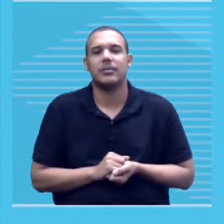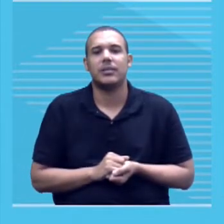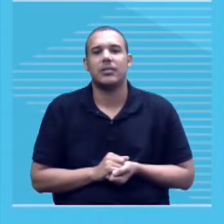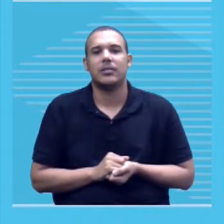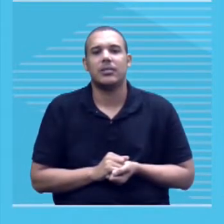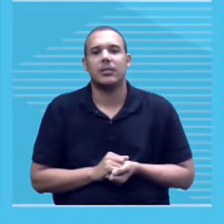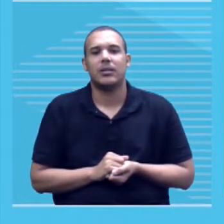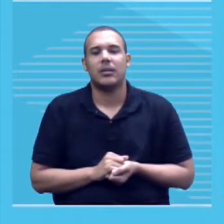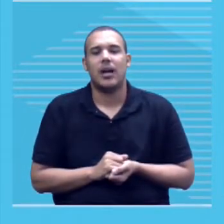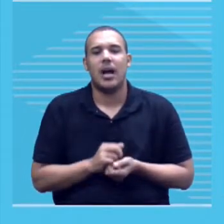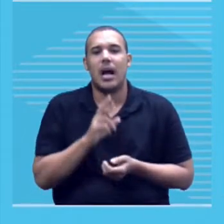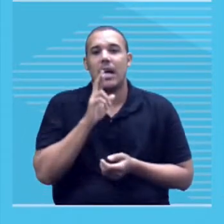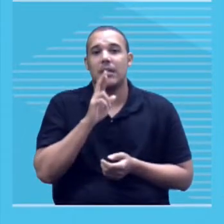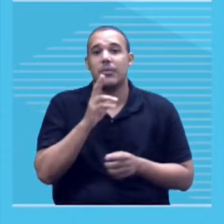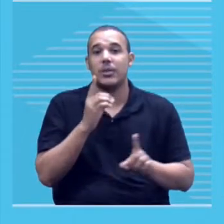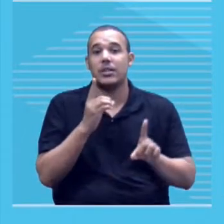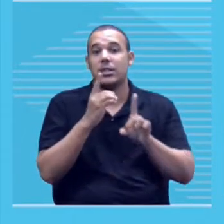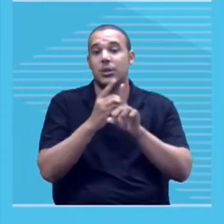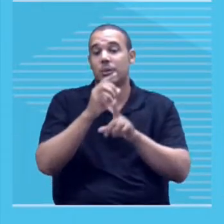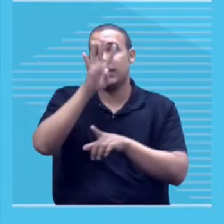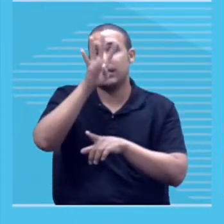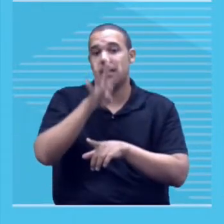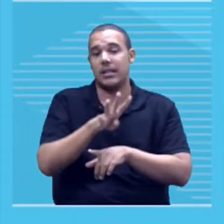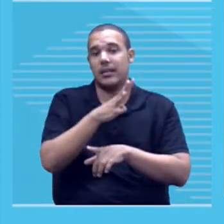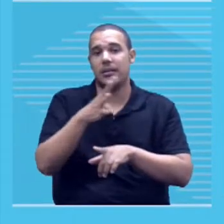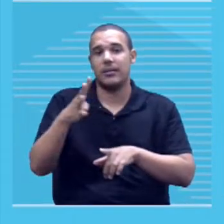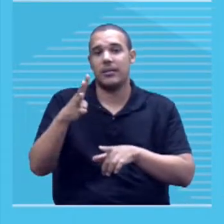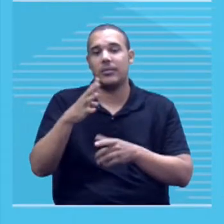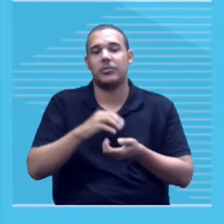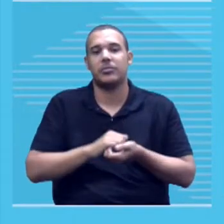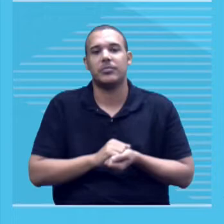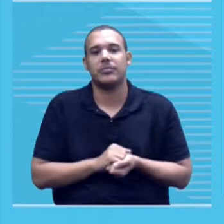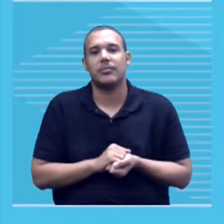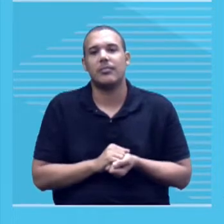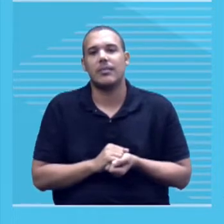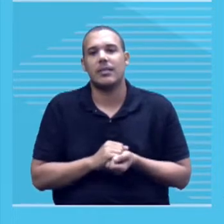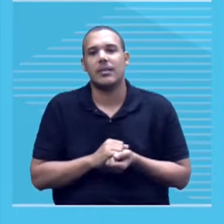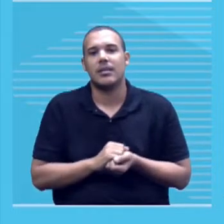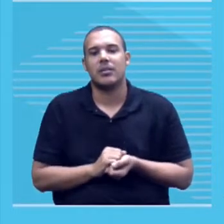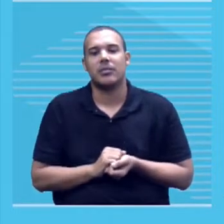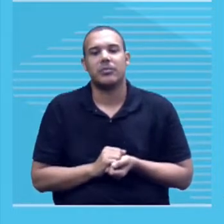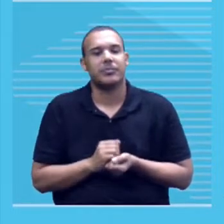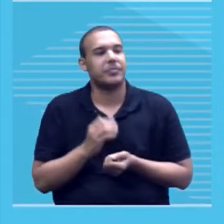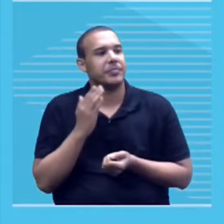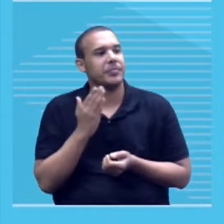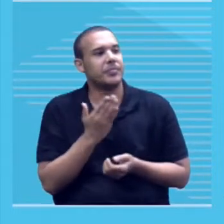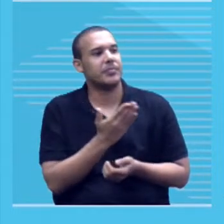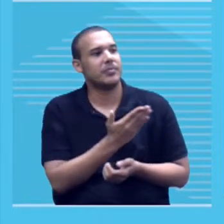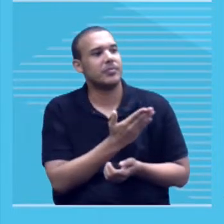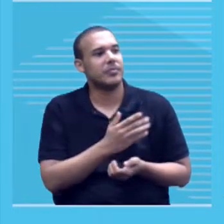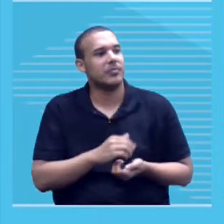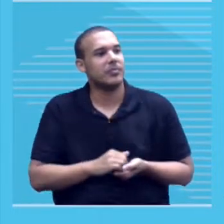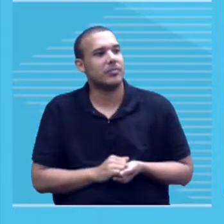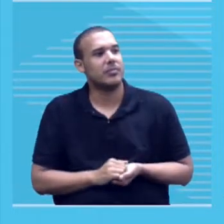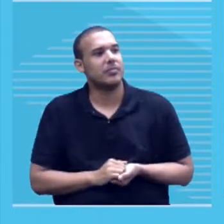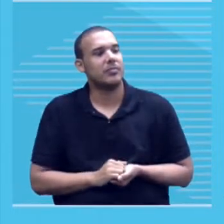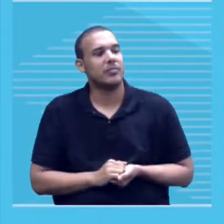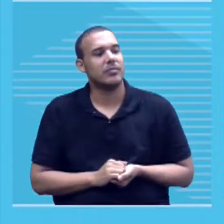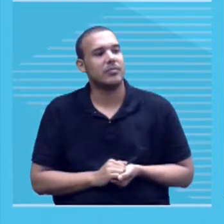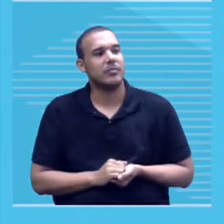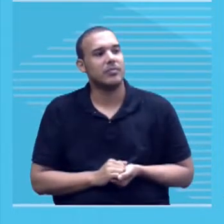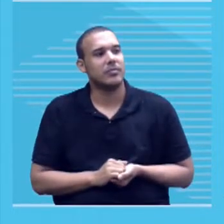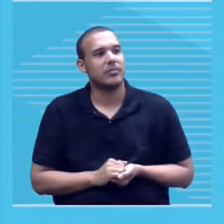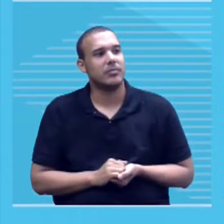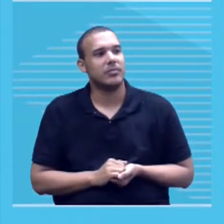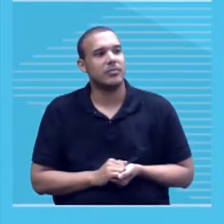tabela. A minha corrente é de 3 amperes. Se eu botar uma corrente de 3 num fusível de 5, queima. Botar uma corrente de